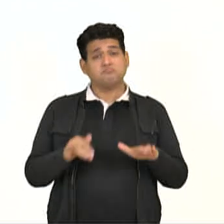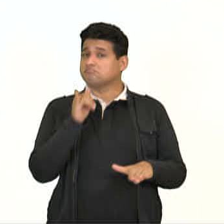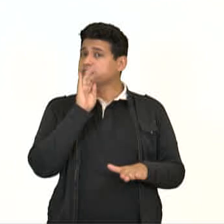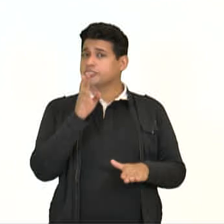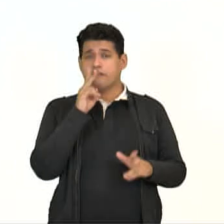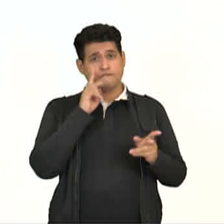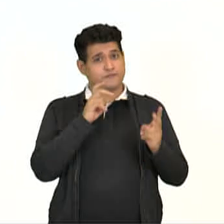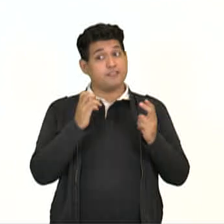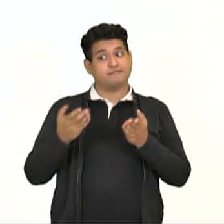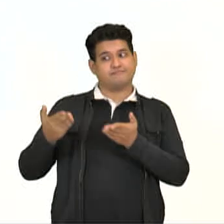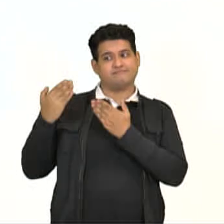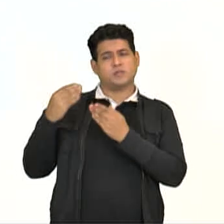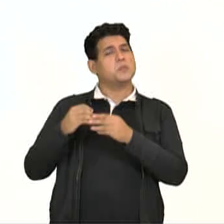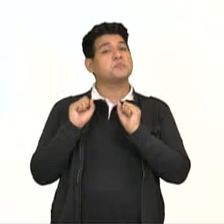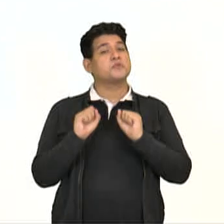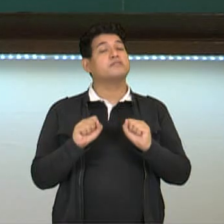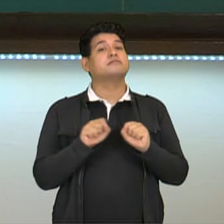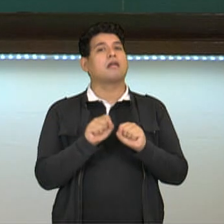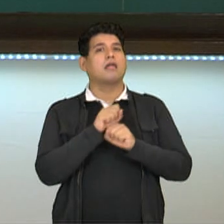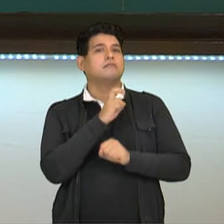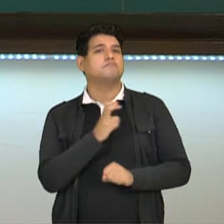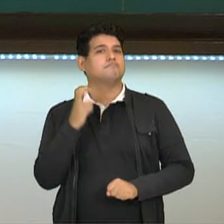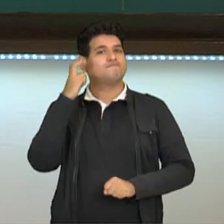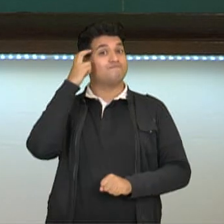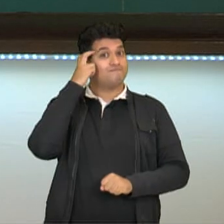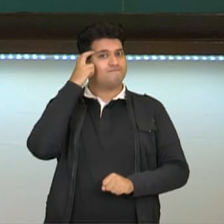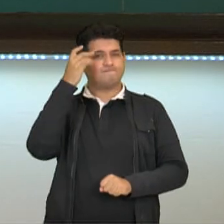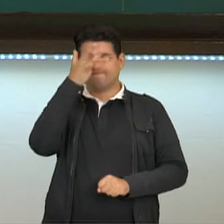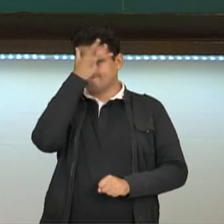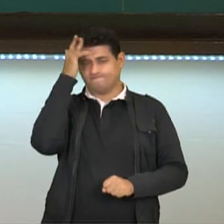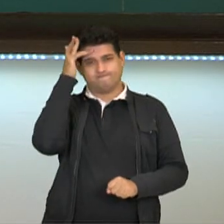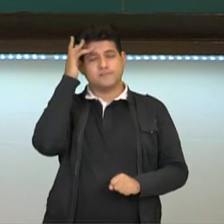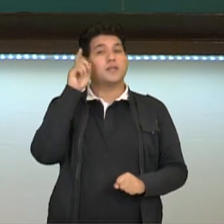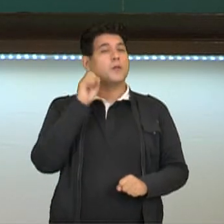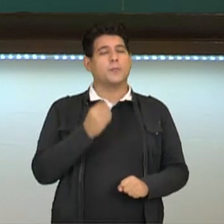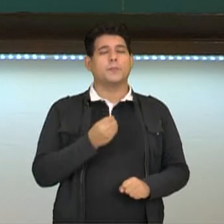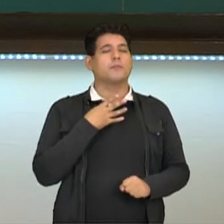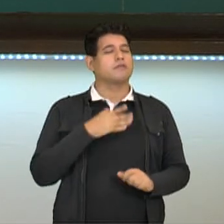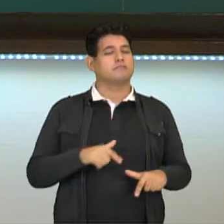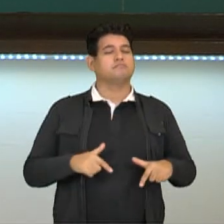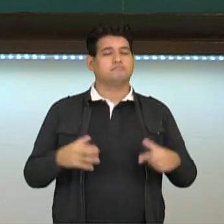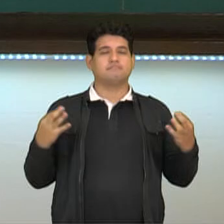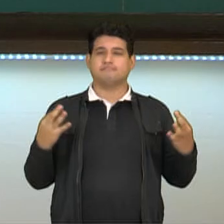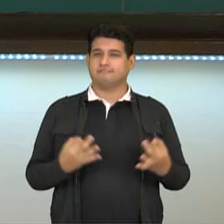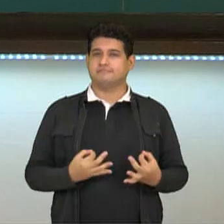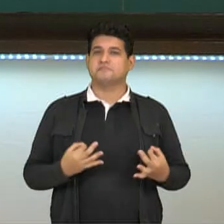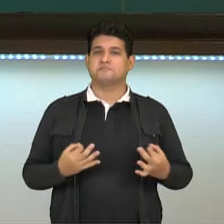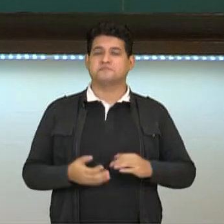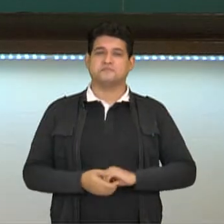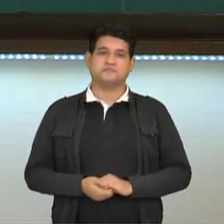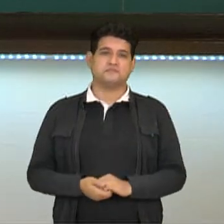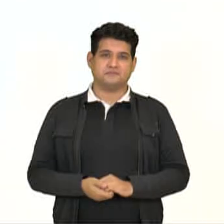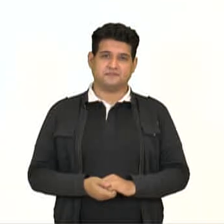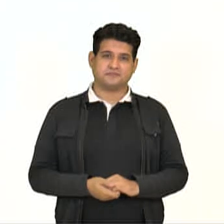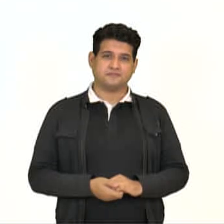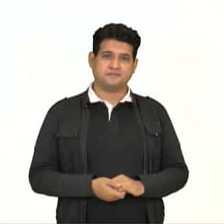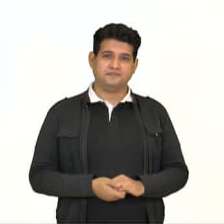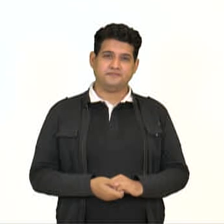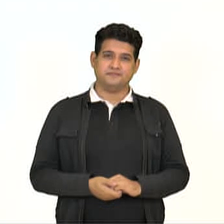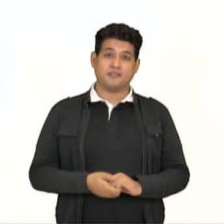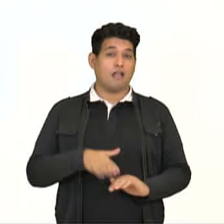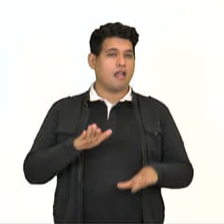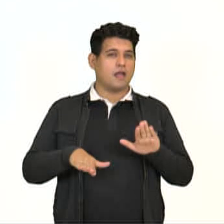exemplo anterior, pode ser para conscientizar as pessoas a uma boa ação, por exemplo. Algumas